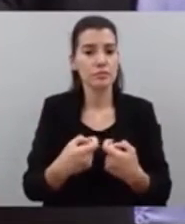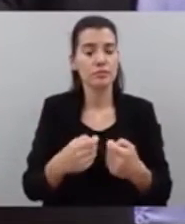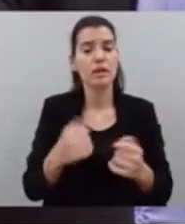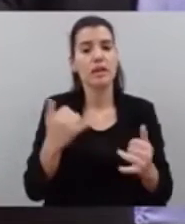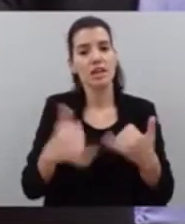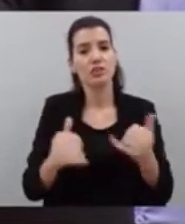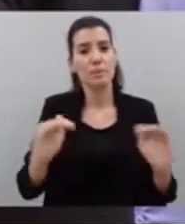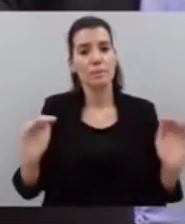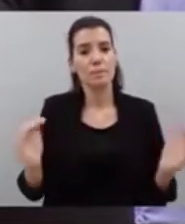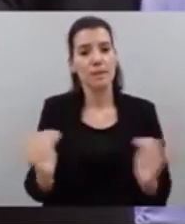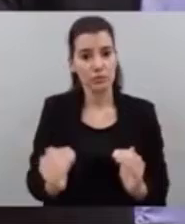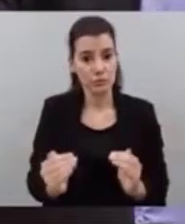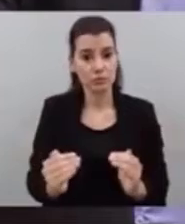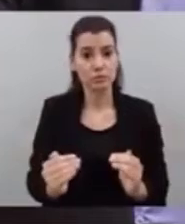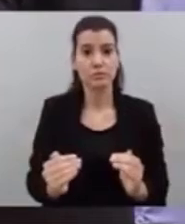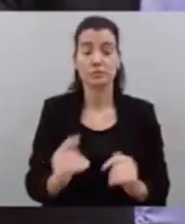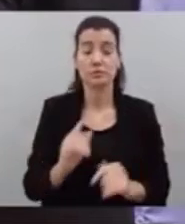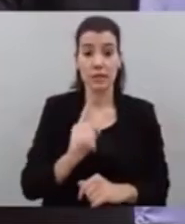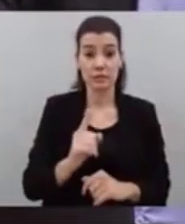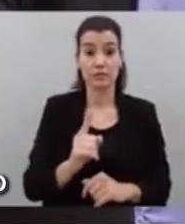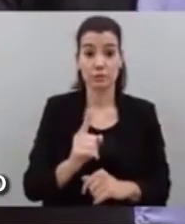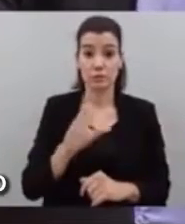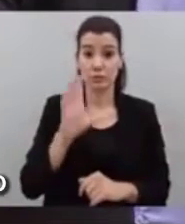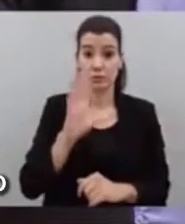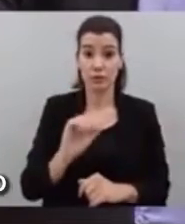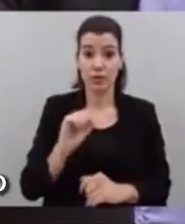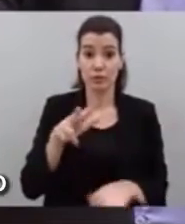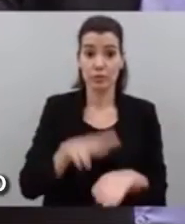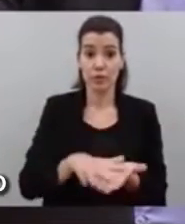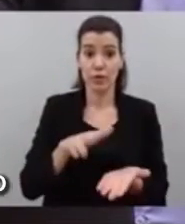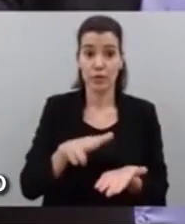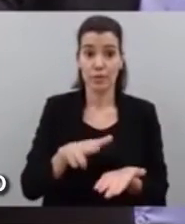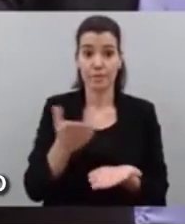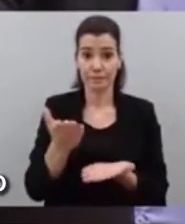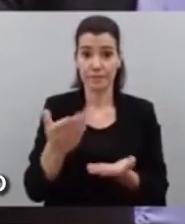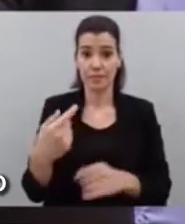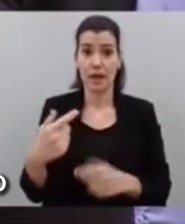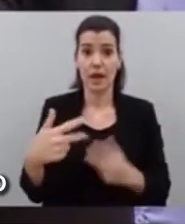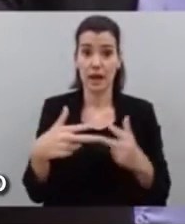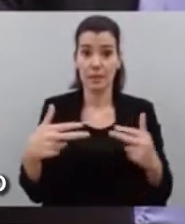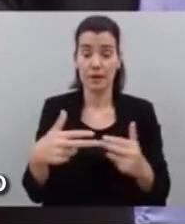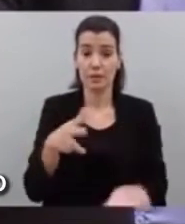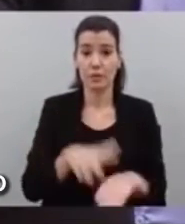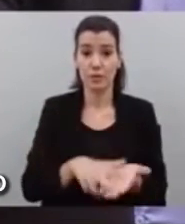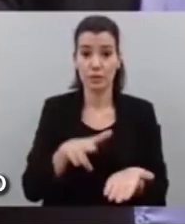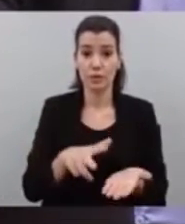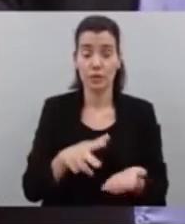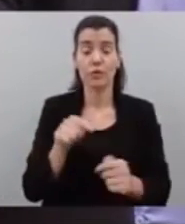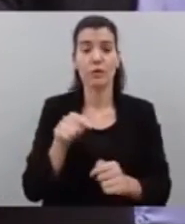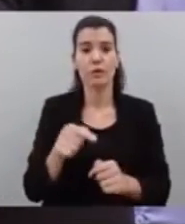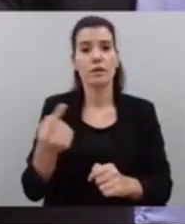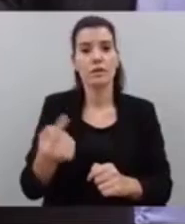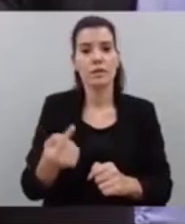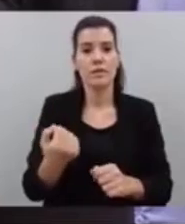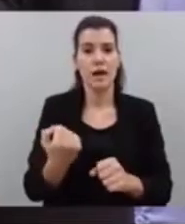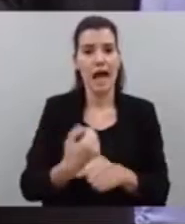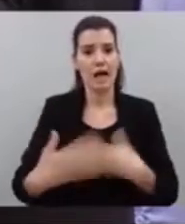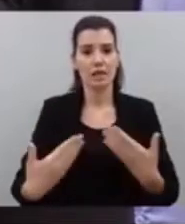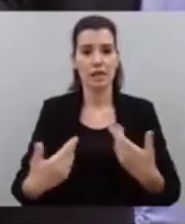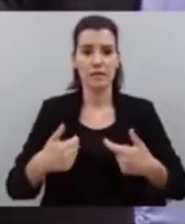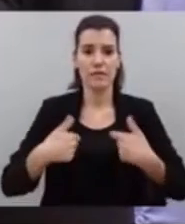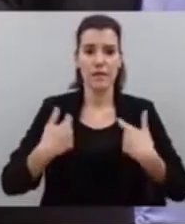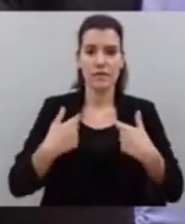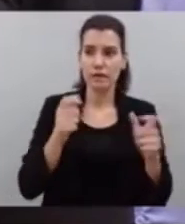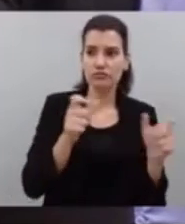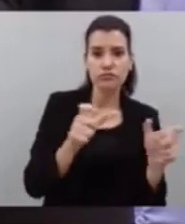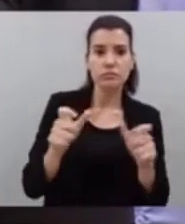riscos. E é isto que o Executivo aprova. O Executivo aprova que este instrumento tenha um papel ativo na melhoria dos